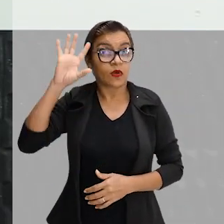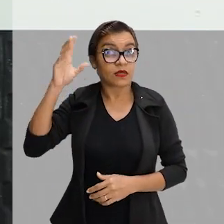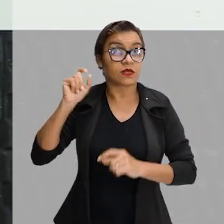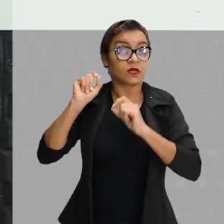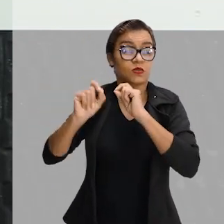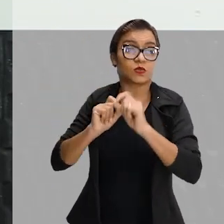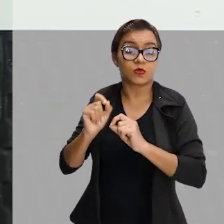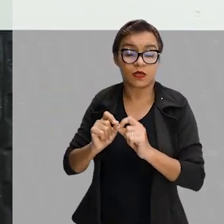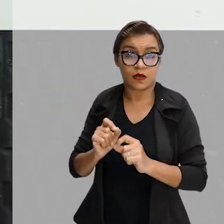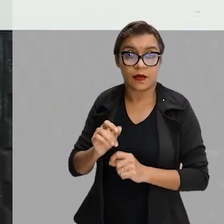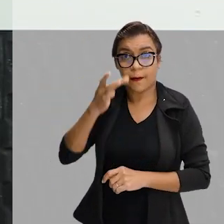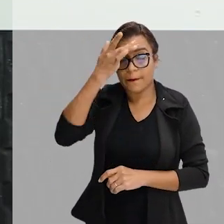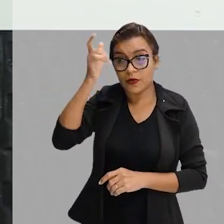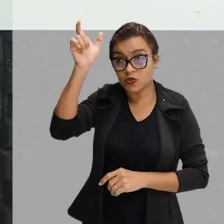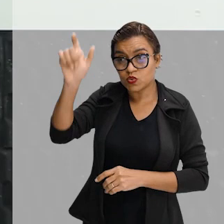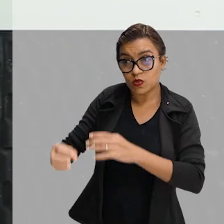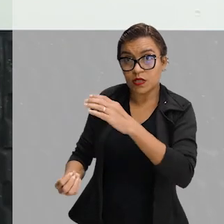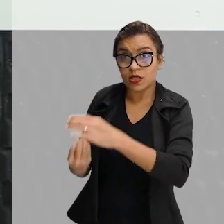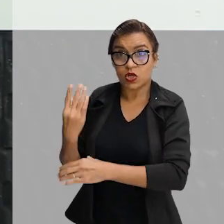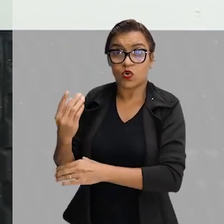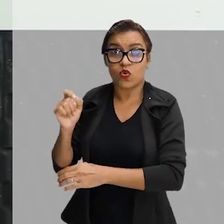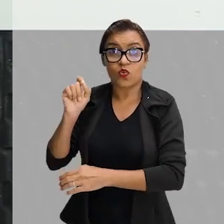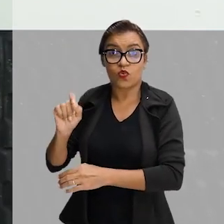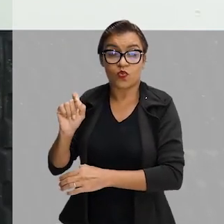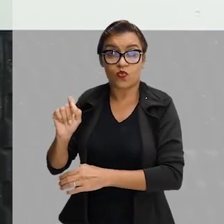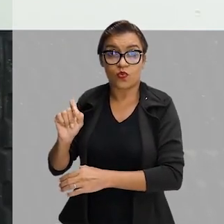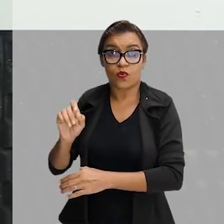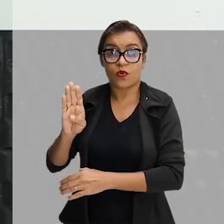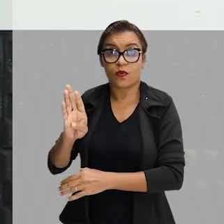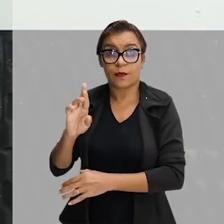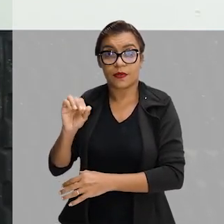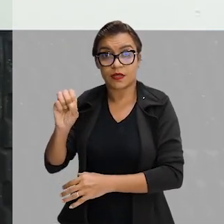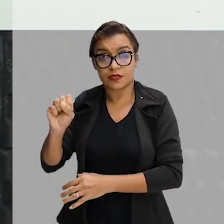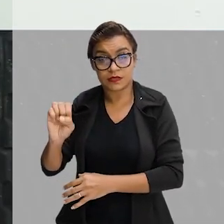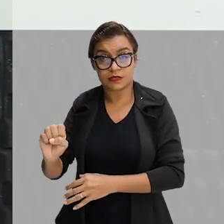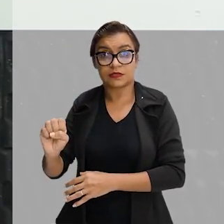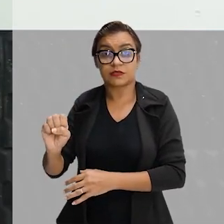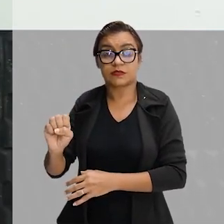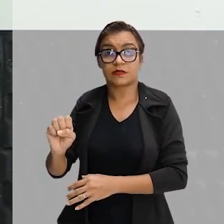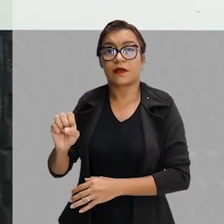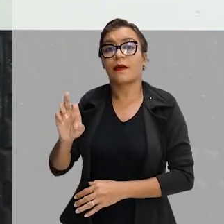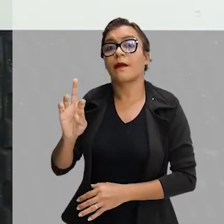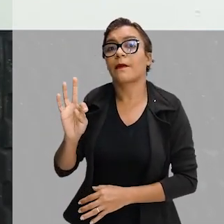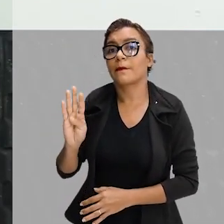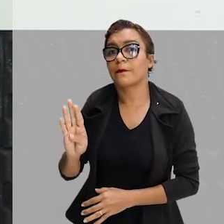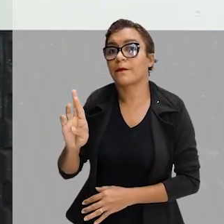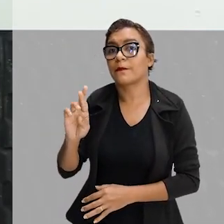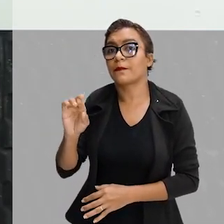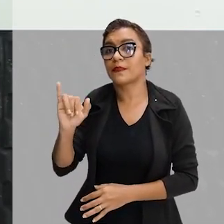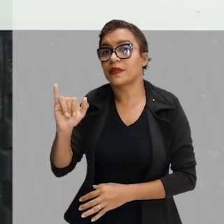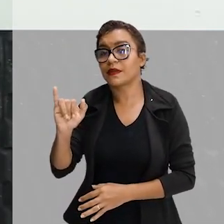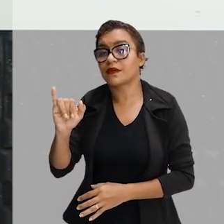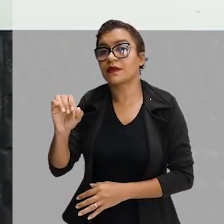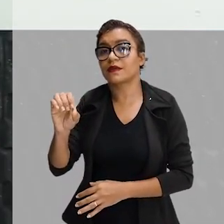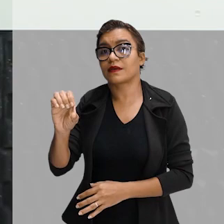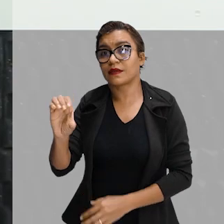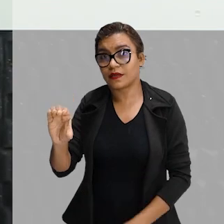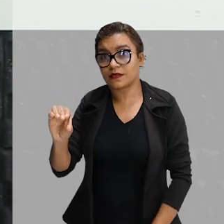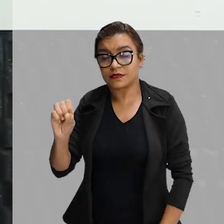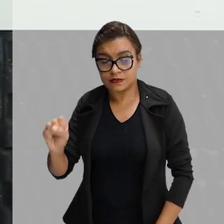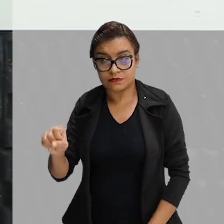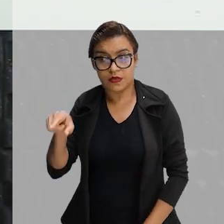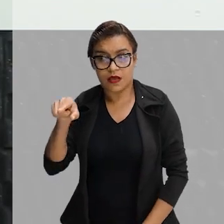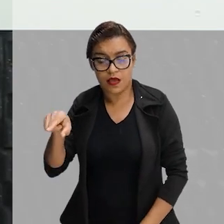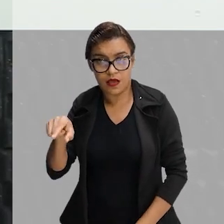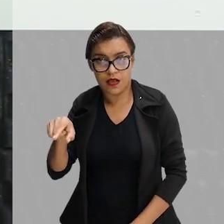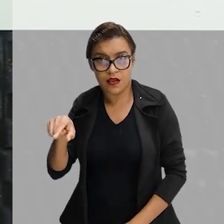que criou essa identidade BRICS foi o que disse: eu estava enganado. Na verdade, não foi